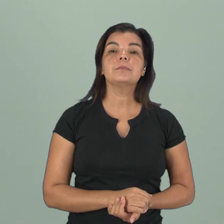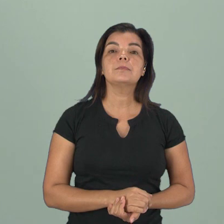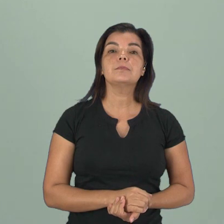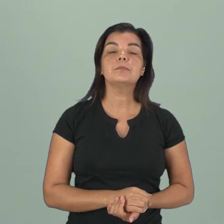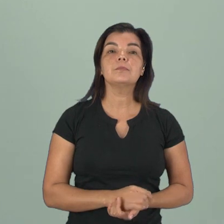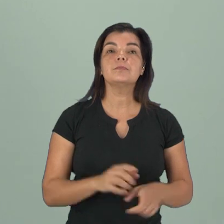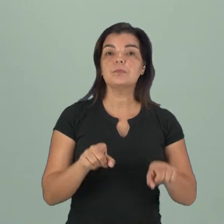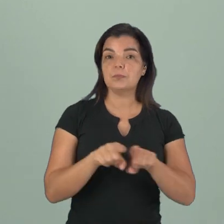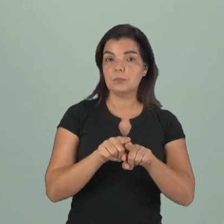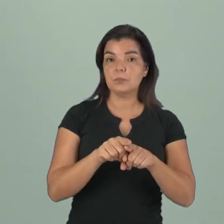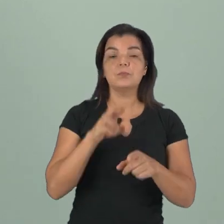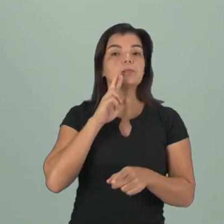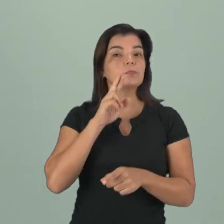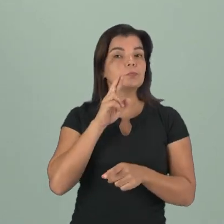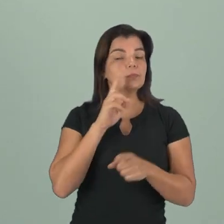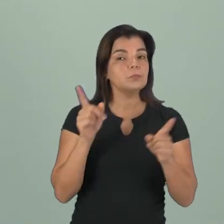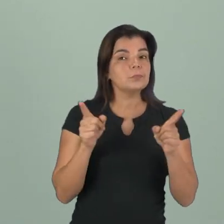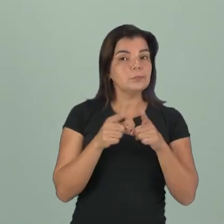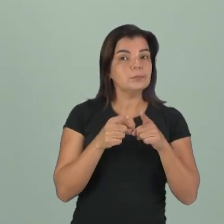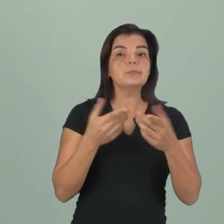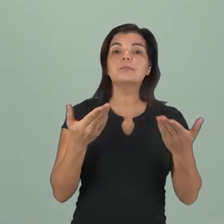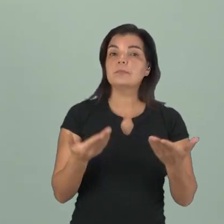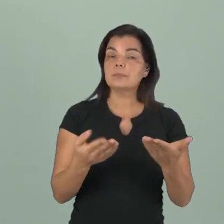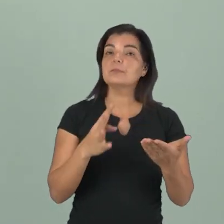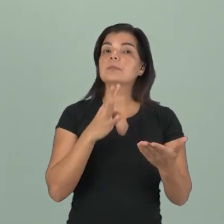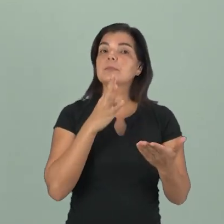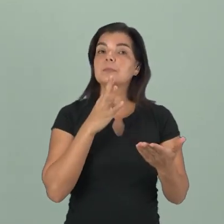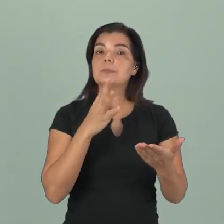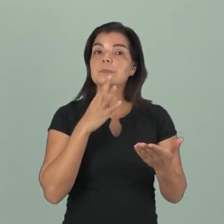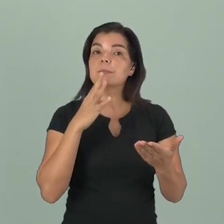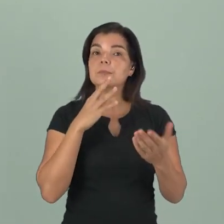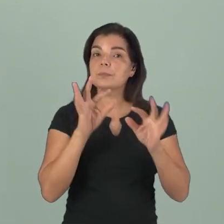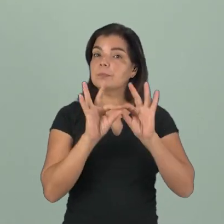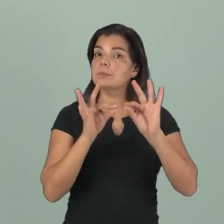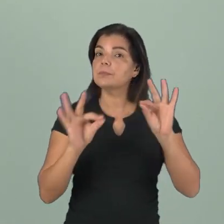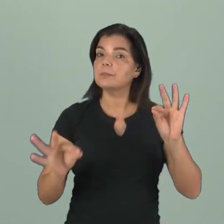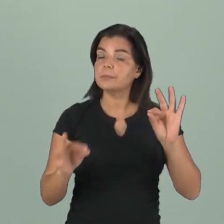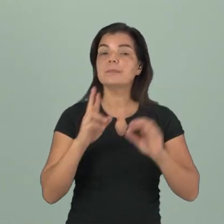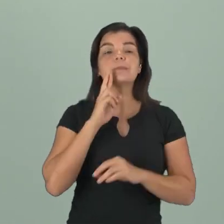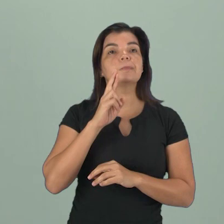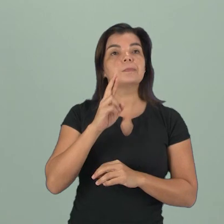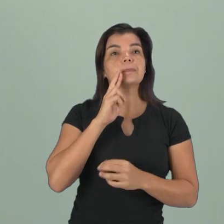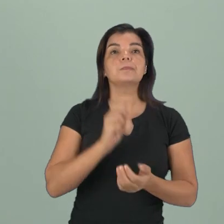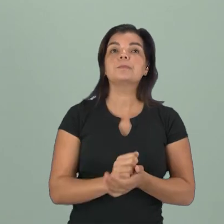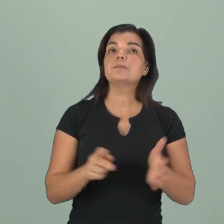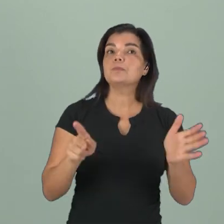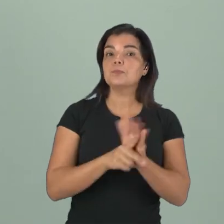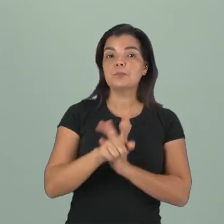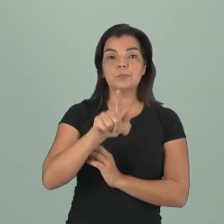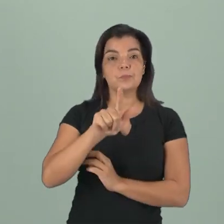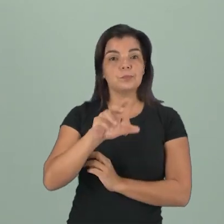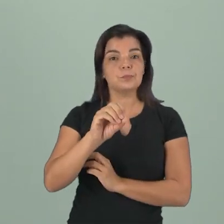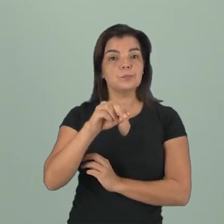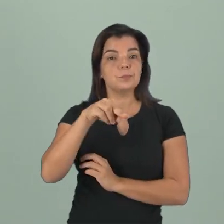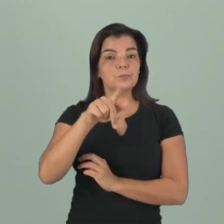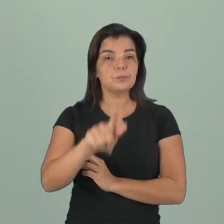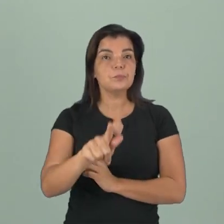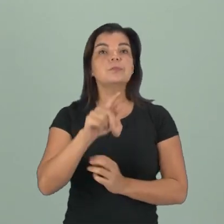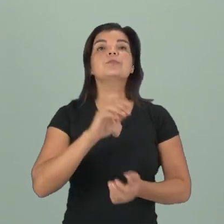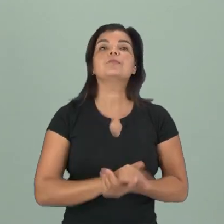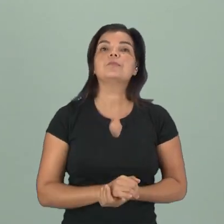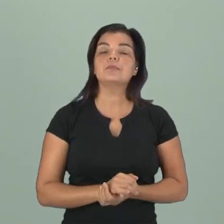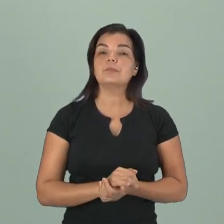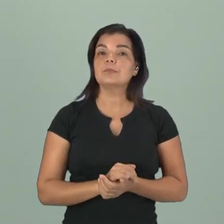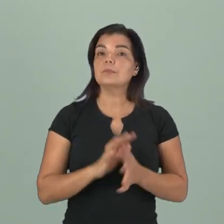as short answers, respostas curtas. Agora vamos ver as respostas longas. Como que a gente faz? O próprio nome já está dizendo, né? A resposta vai